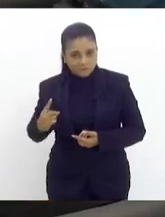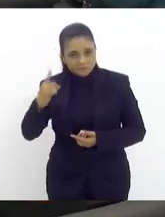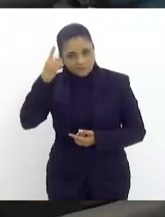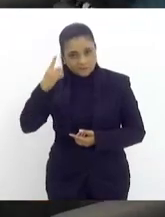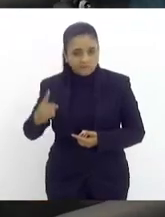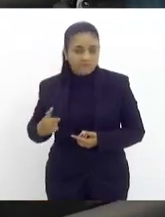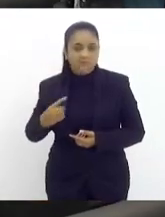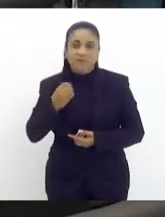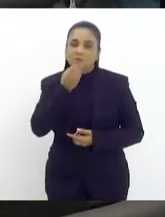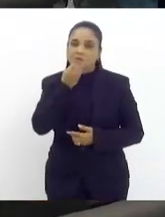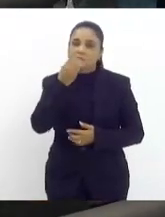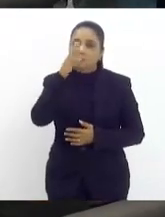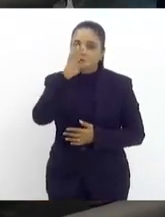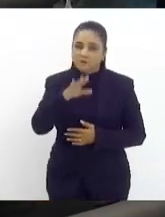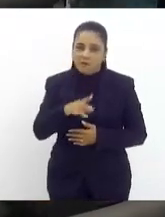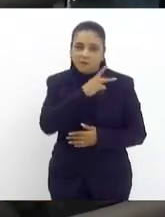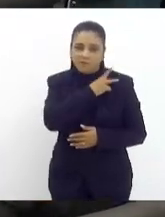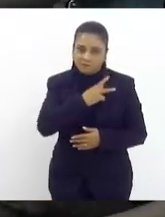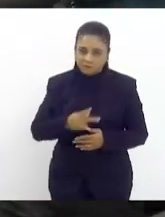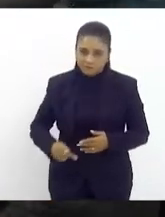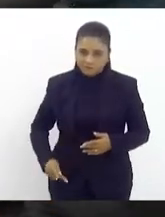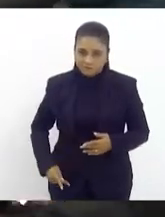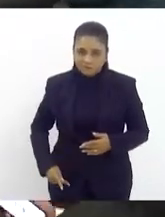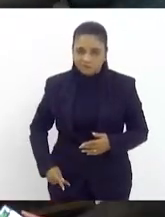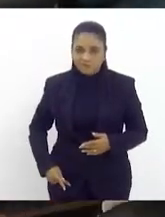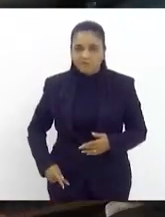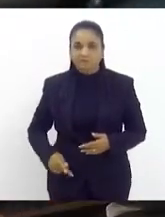Olá, boa tarde, presidenta.